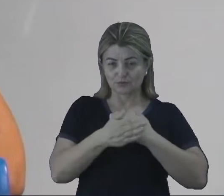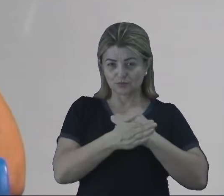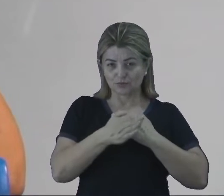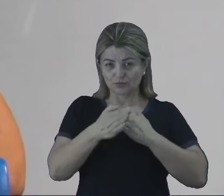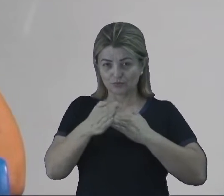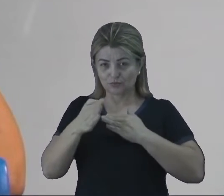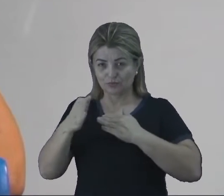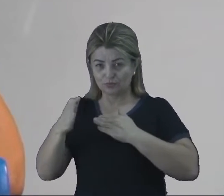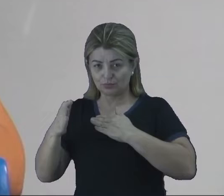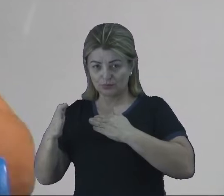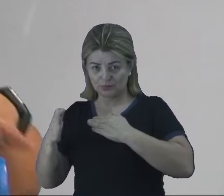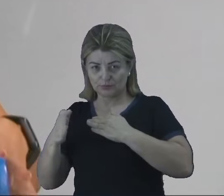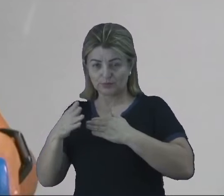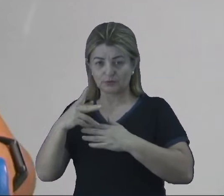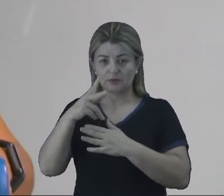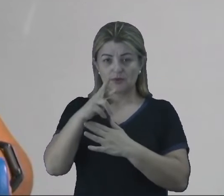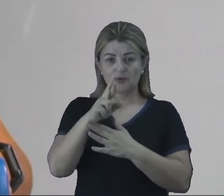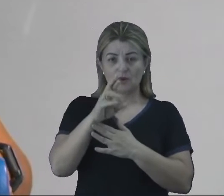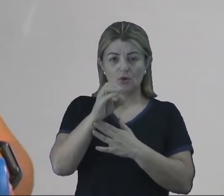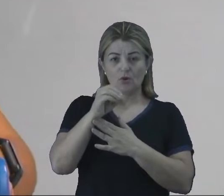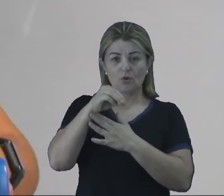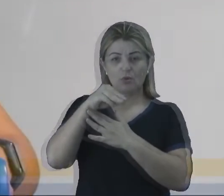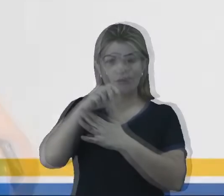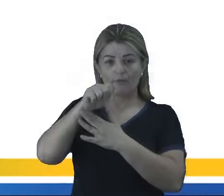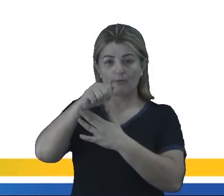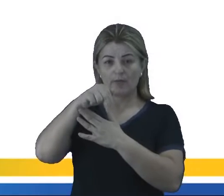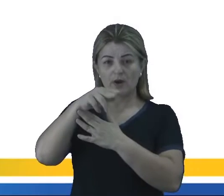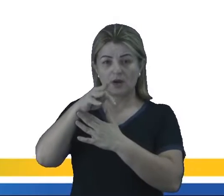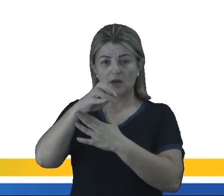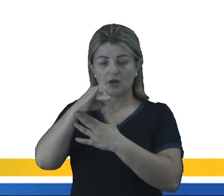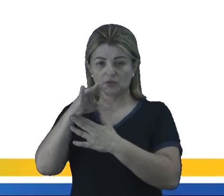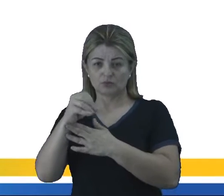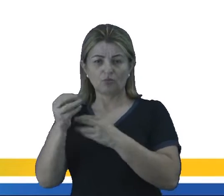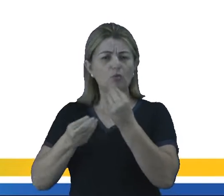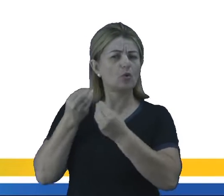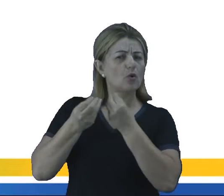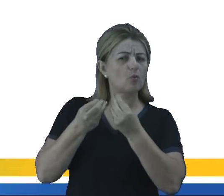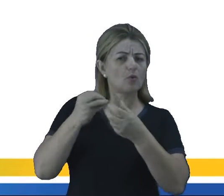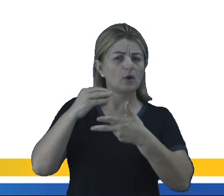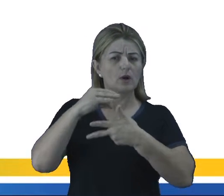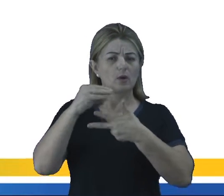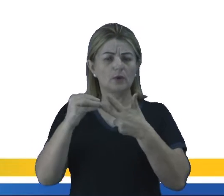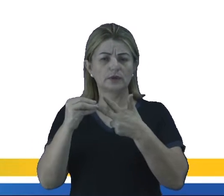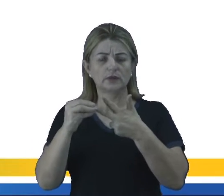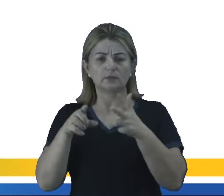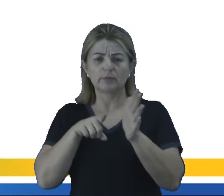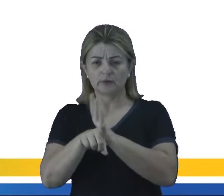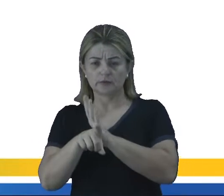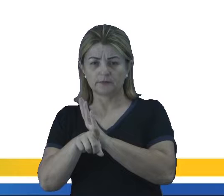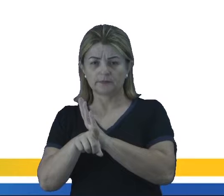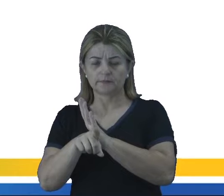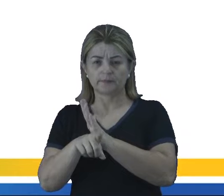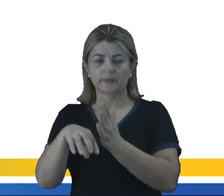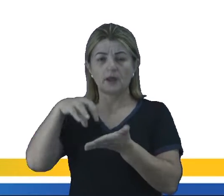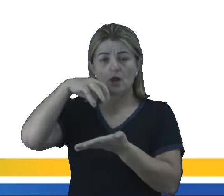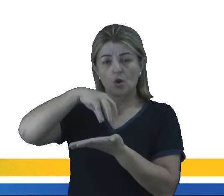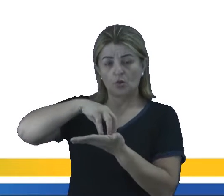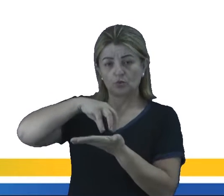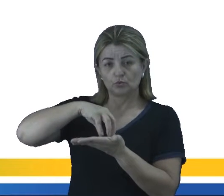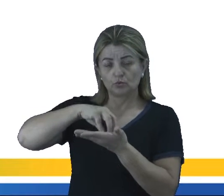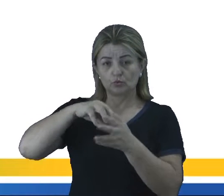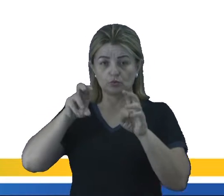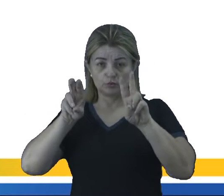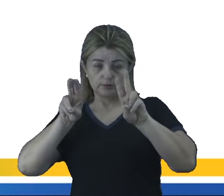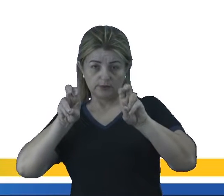mais rápido você escolhe o gabarito correto e se sente mais seguro em relação à sua escolha, tá bom? Conhecer um pouco